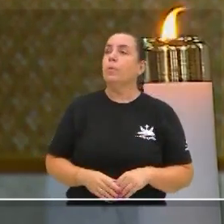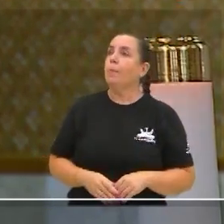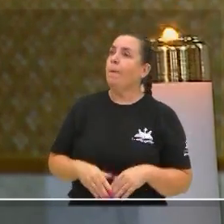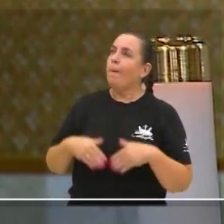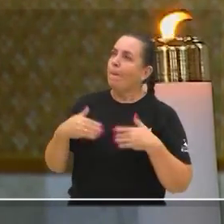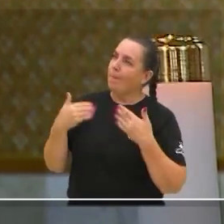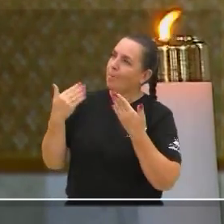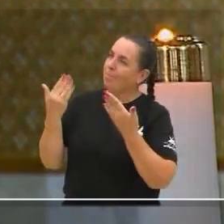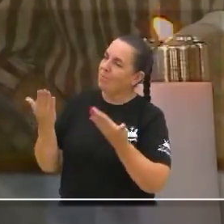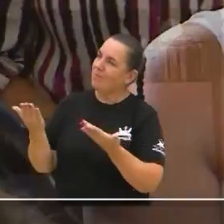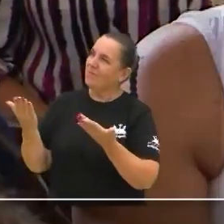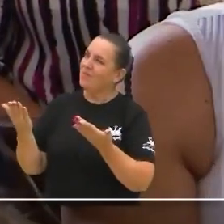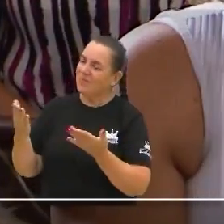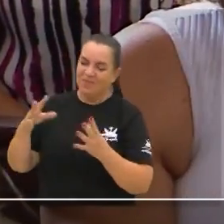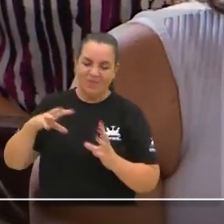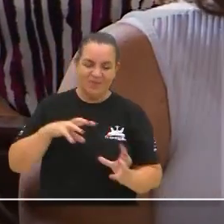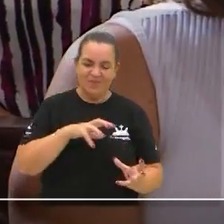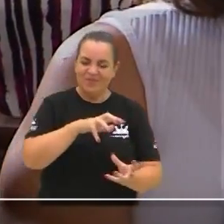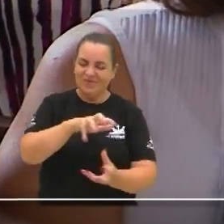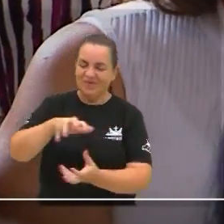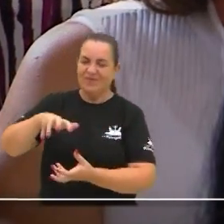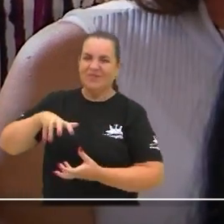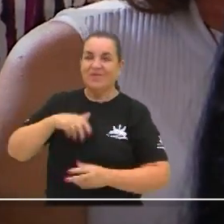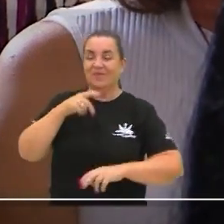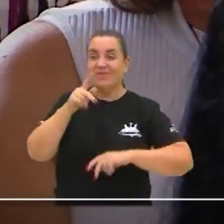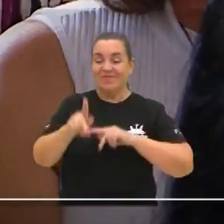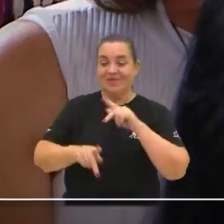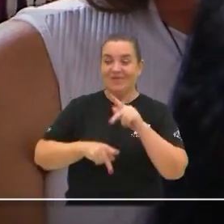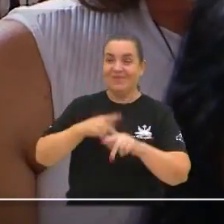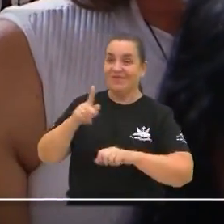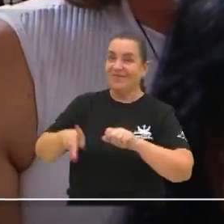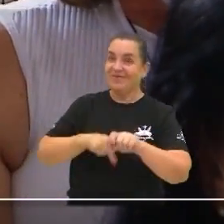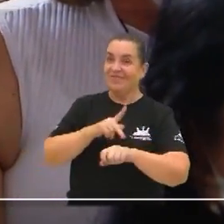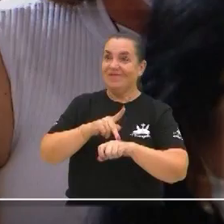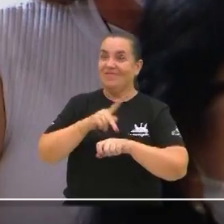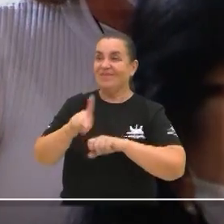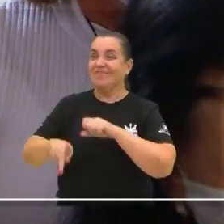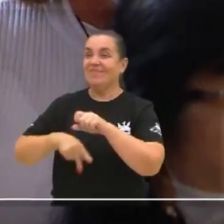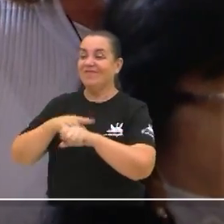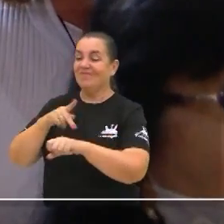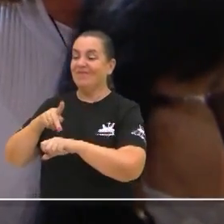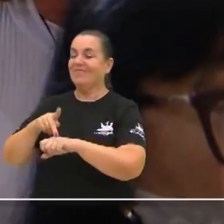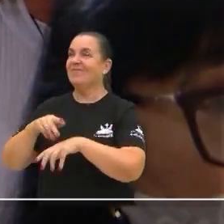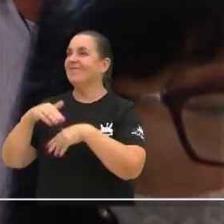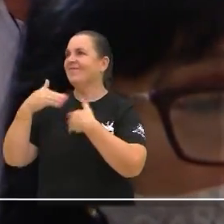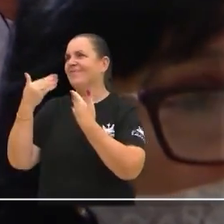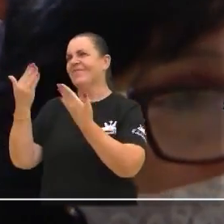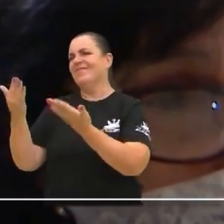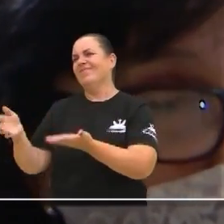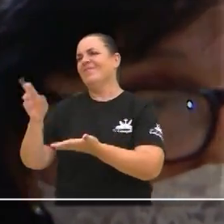pobres. As nações de toda a terra